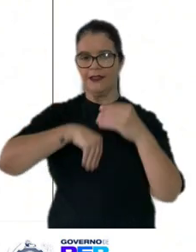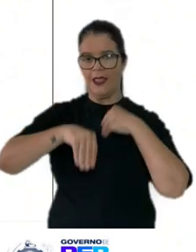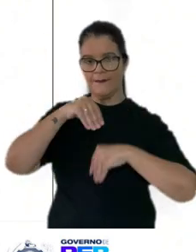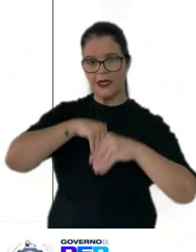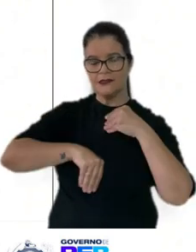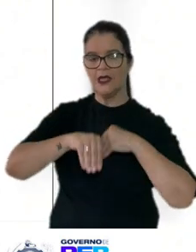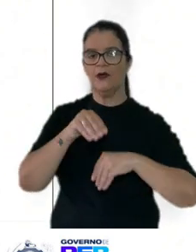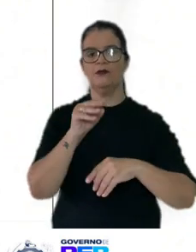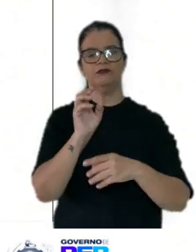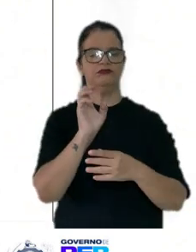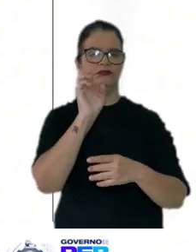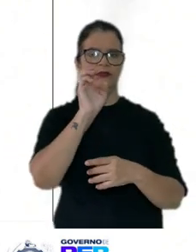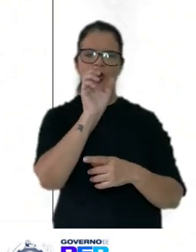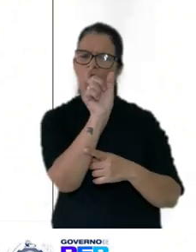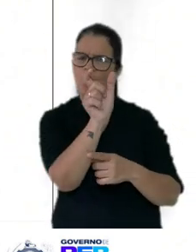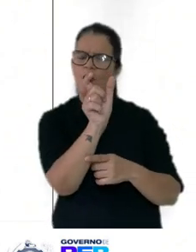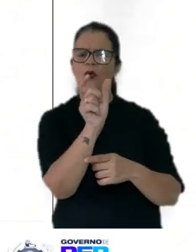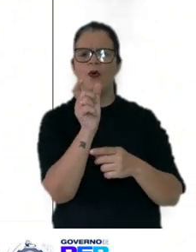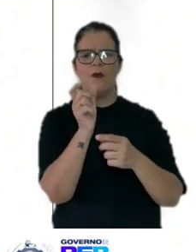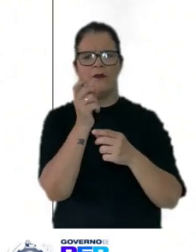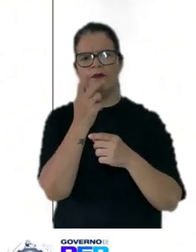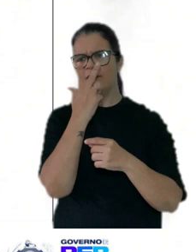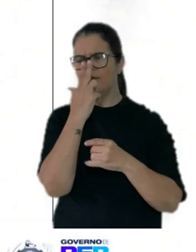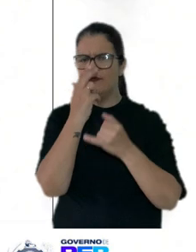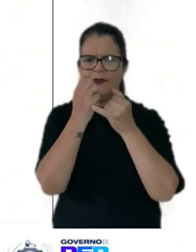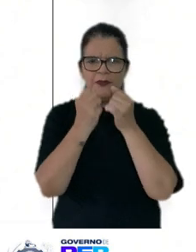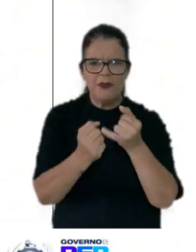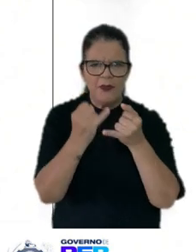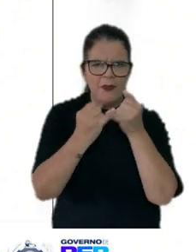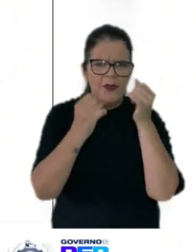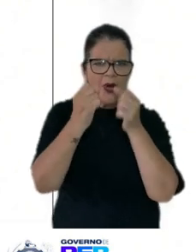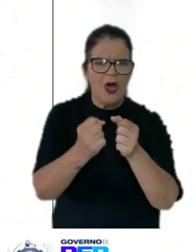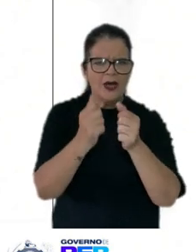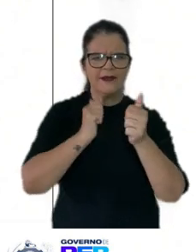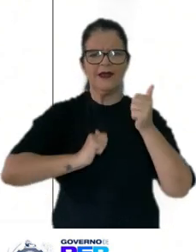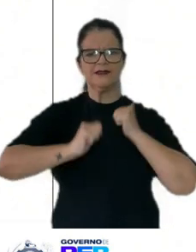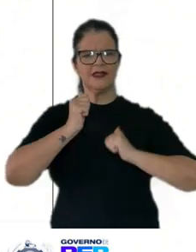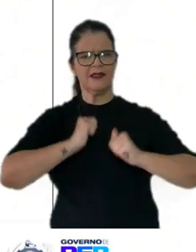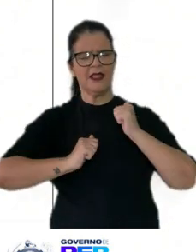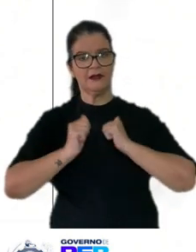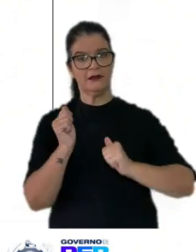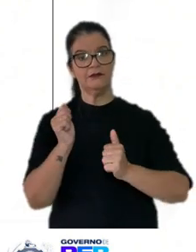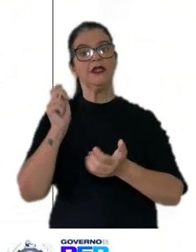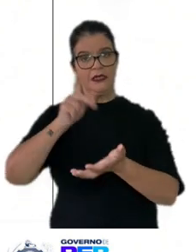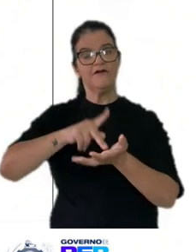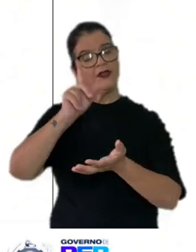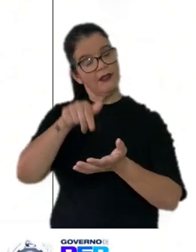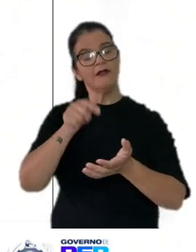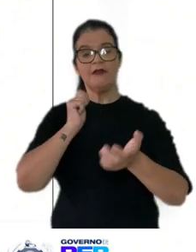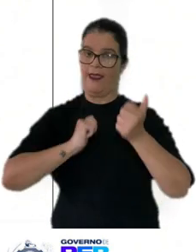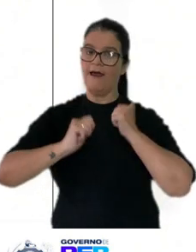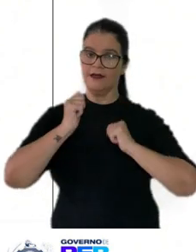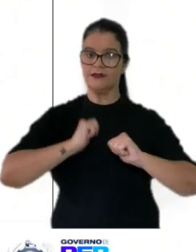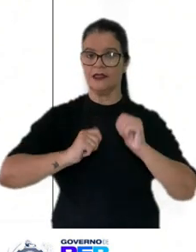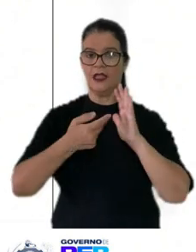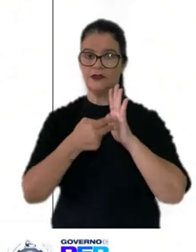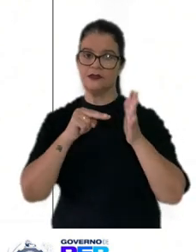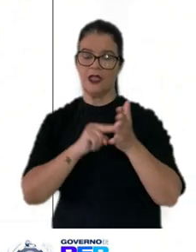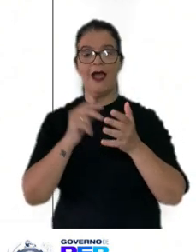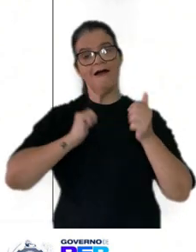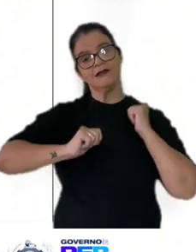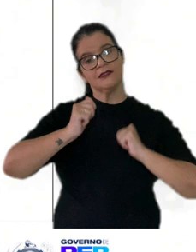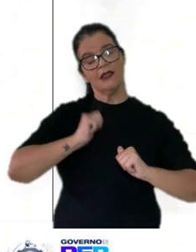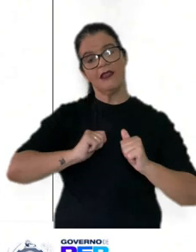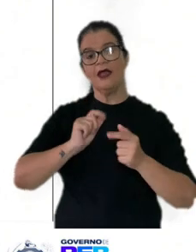pode parecer com ansiedade e é na verdade ansiedade então ansiedade e depressão o que é que